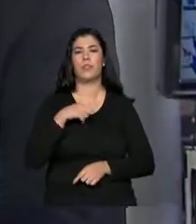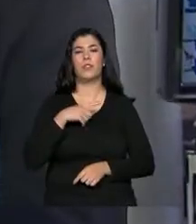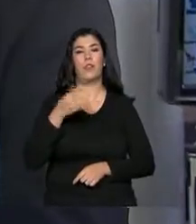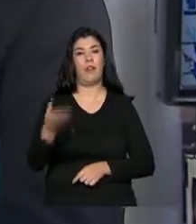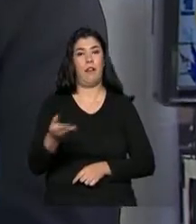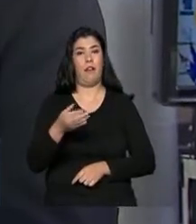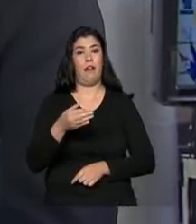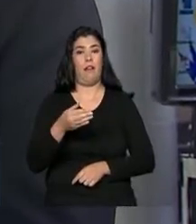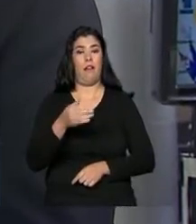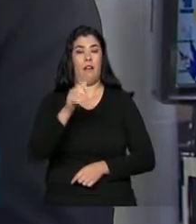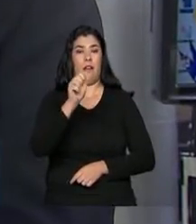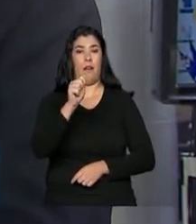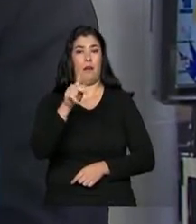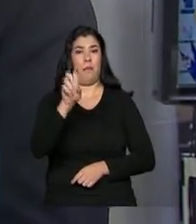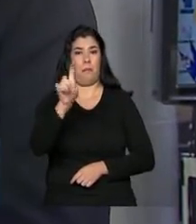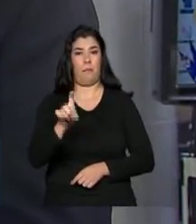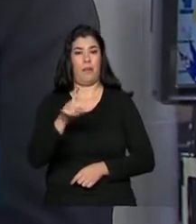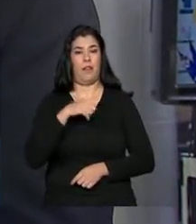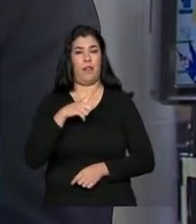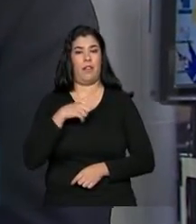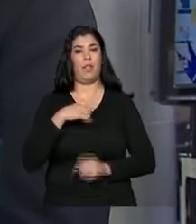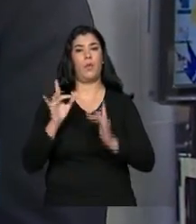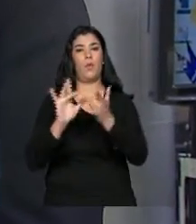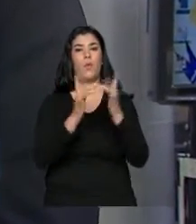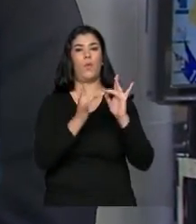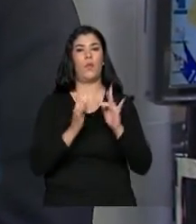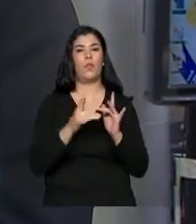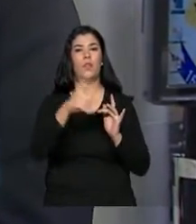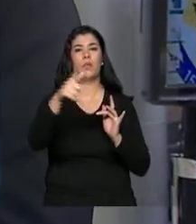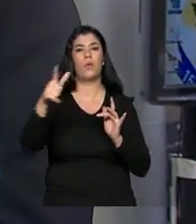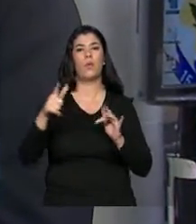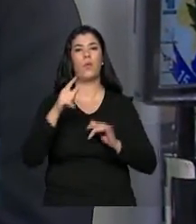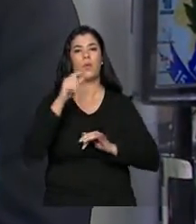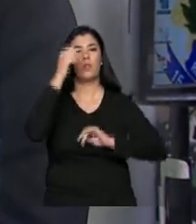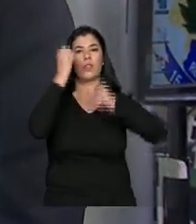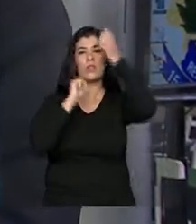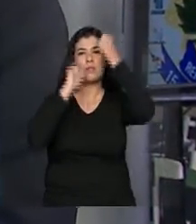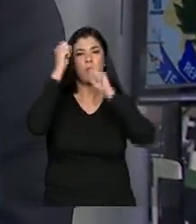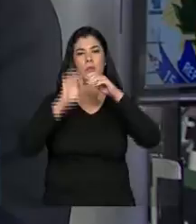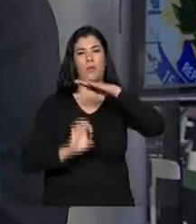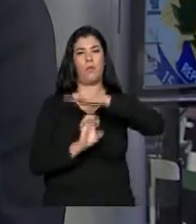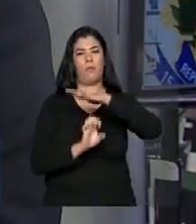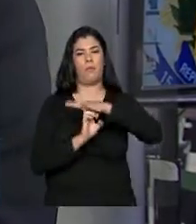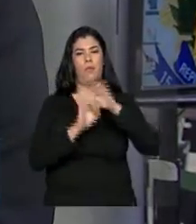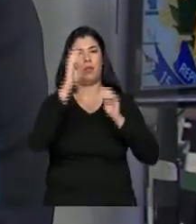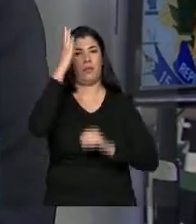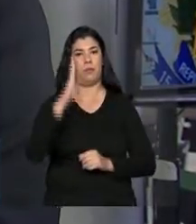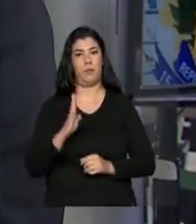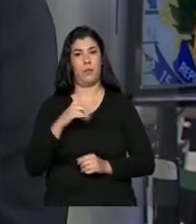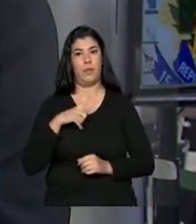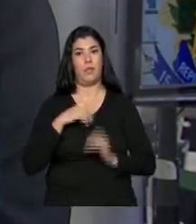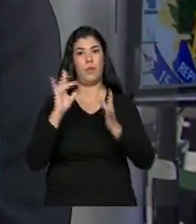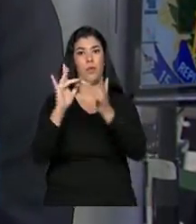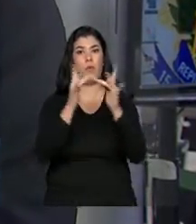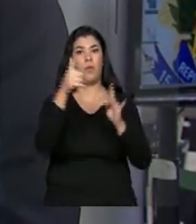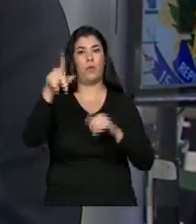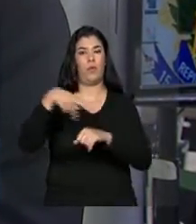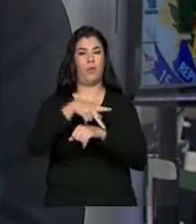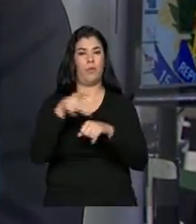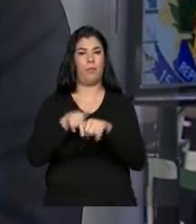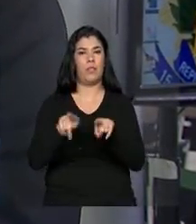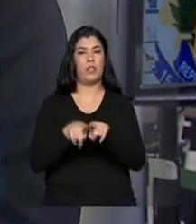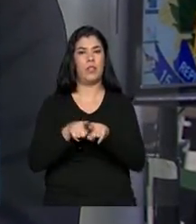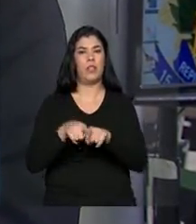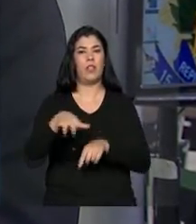Apex coloca em contato as empresas brasileiras para terem acesso ao mercado internacional através do setor de